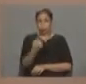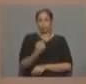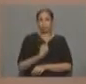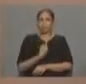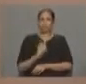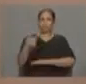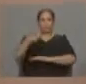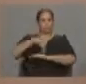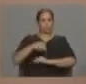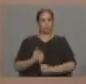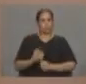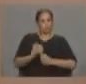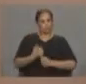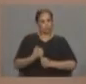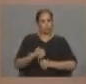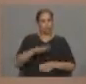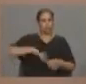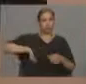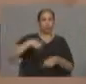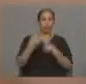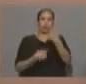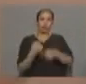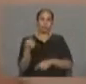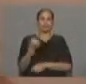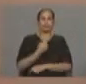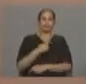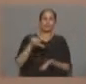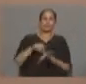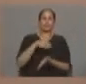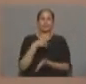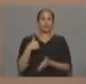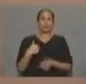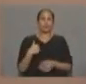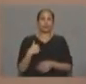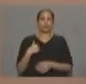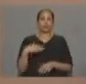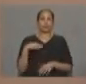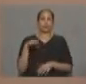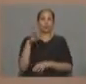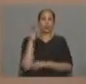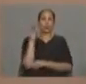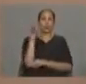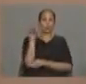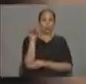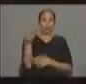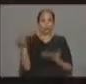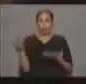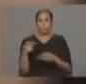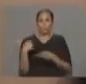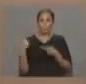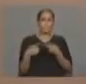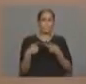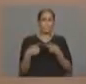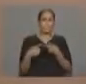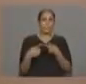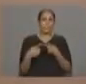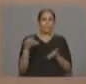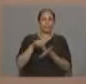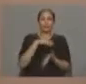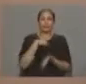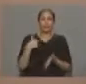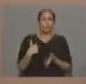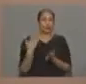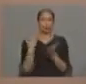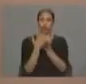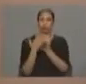na alguns sítios temos que ter um centro de saúde no corpo temos que ter centenas de escolas espalhadas por todos os